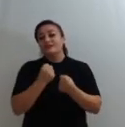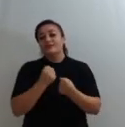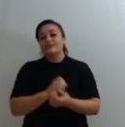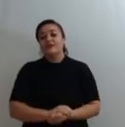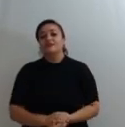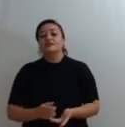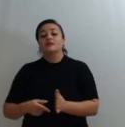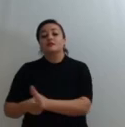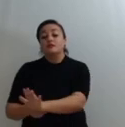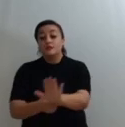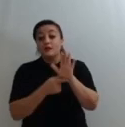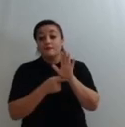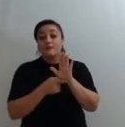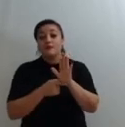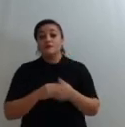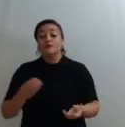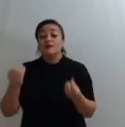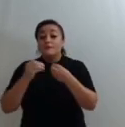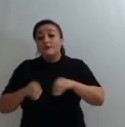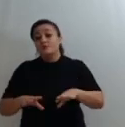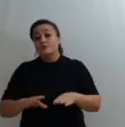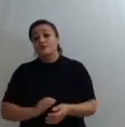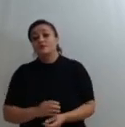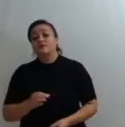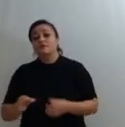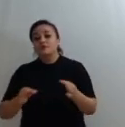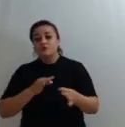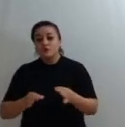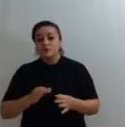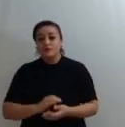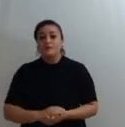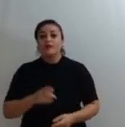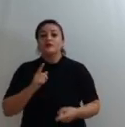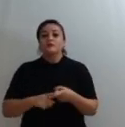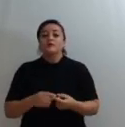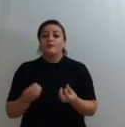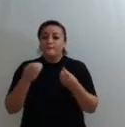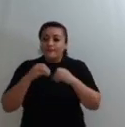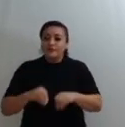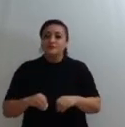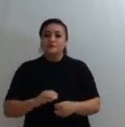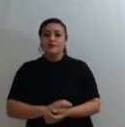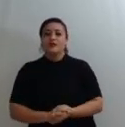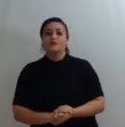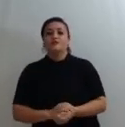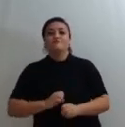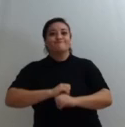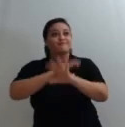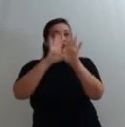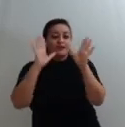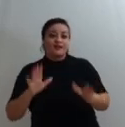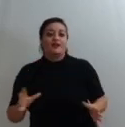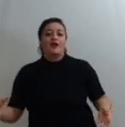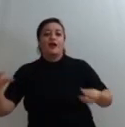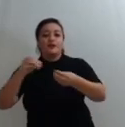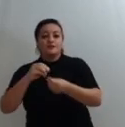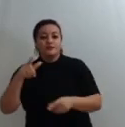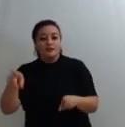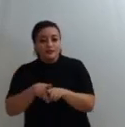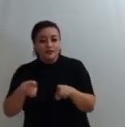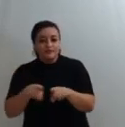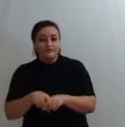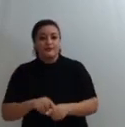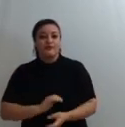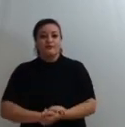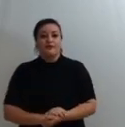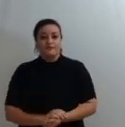demonstrar um prejuízo, justamente por ser um prejuízo evidente. E eu acrescento ainda que eu acho que é um prejuízo